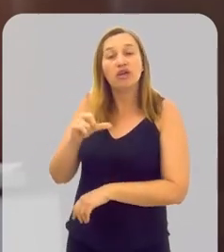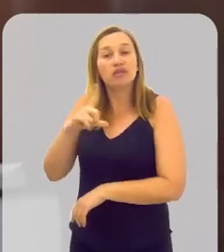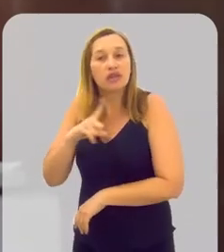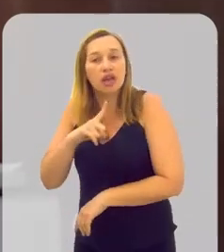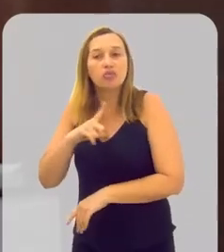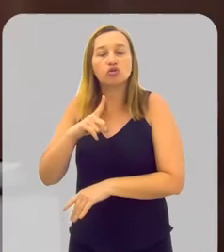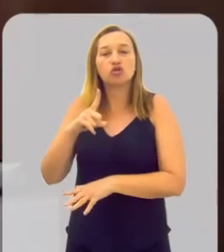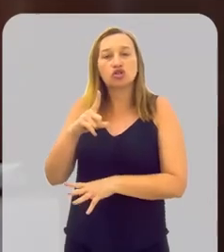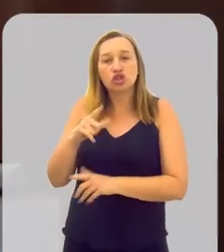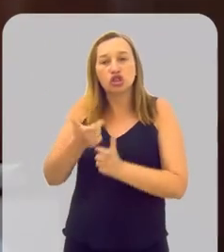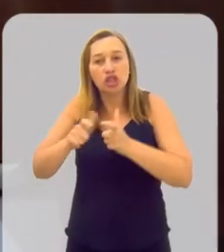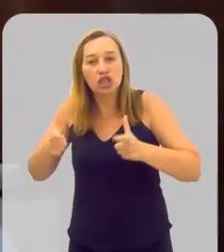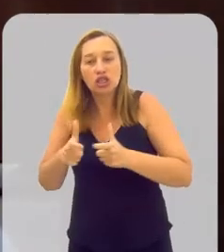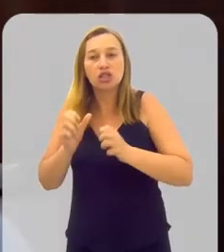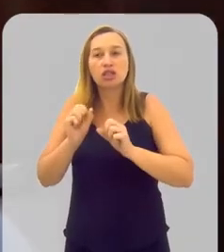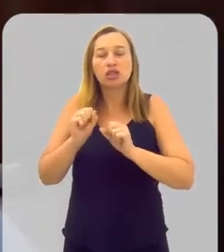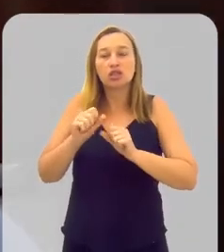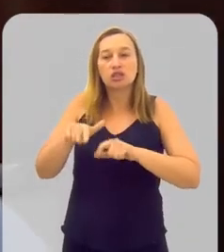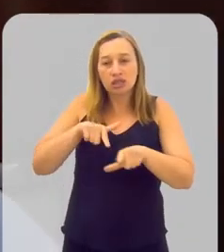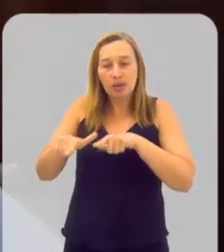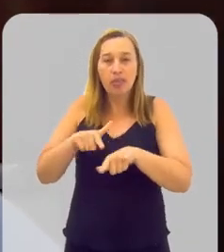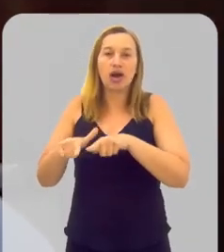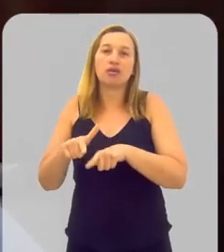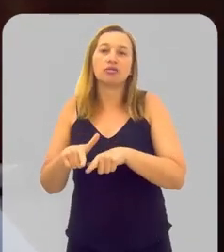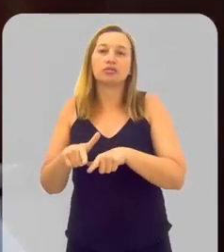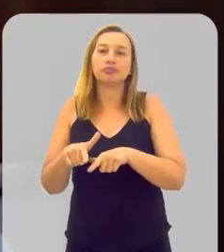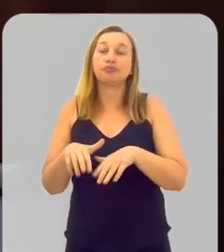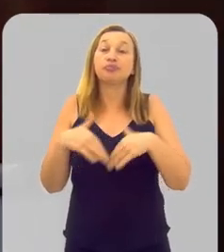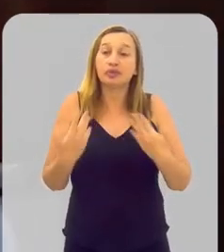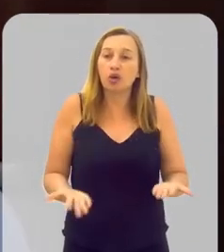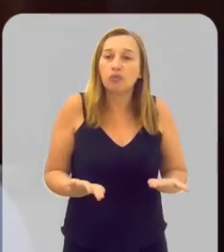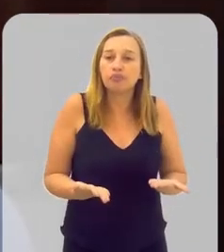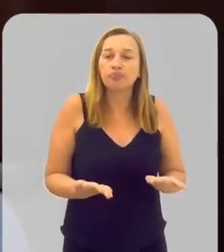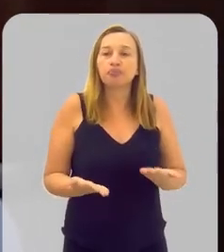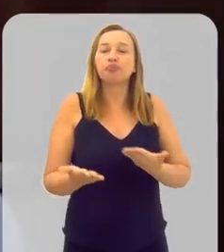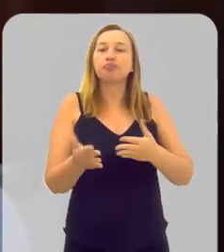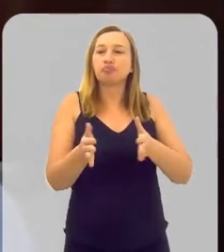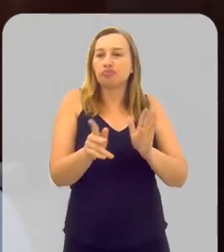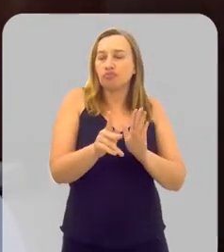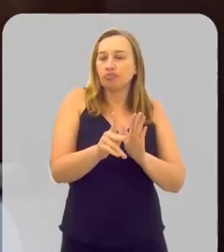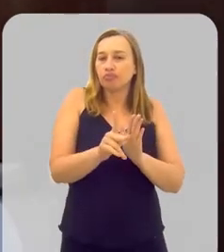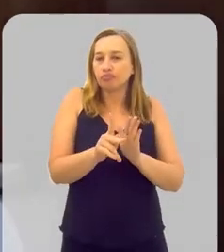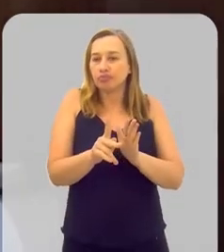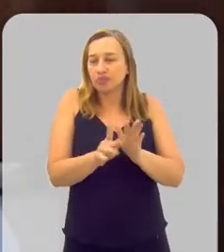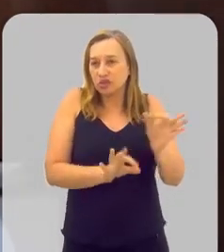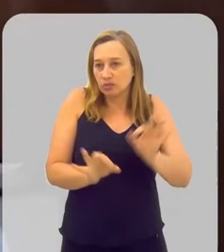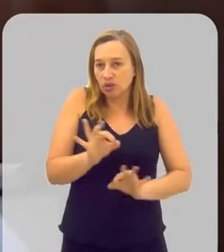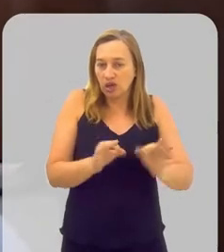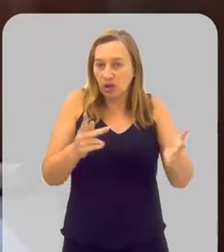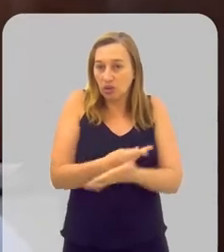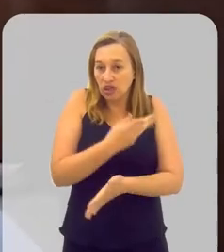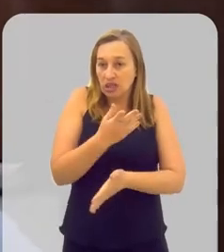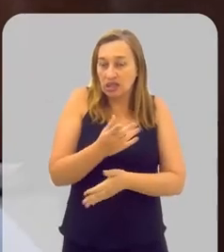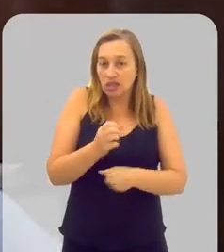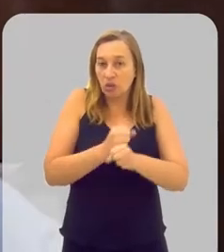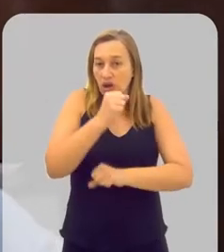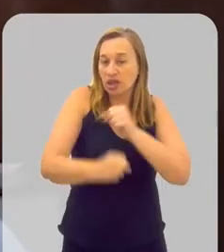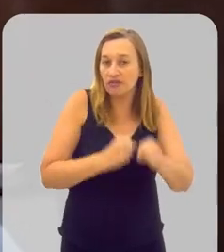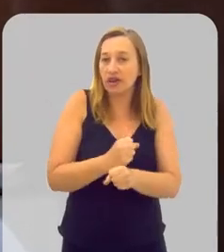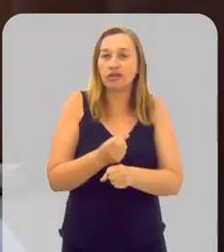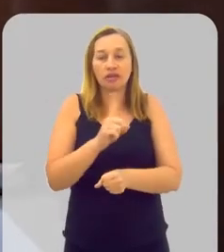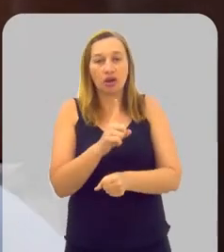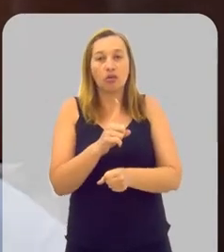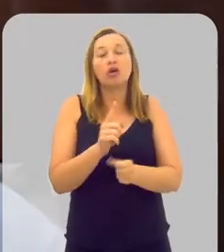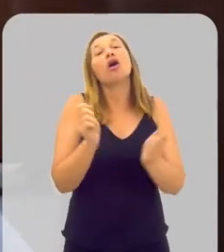capacitação de mão de obra e o que a gente tem de potencial de prestação de serviço. Então, esses projetos eles não vão